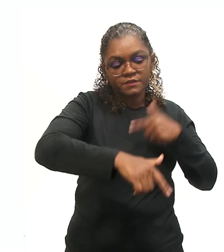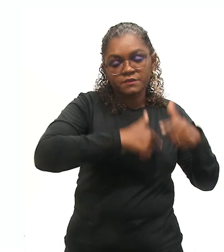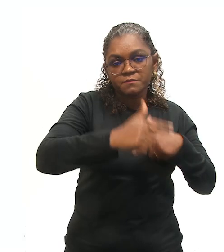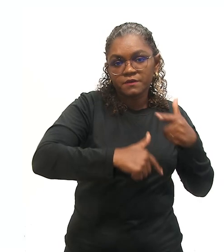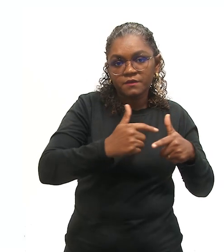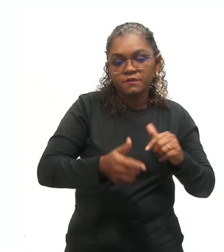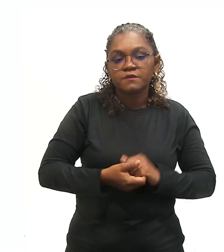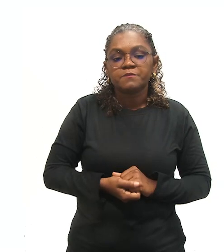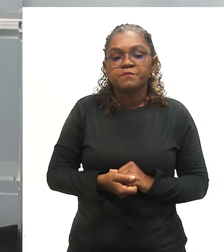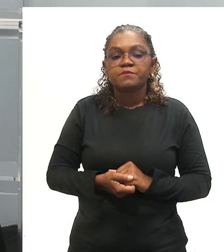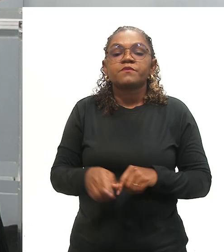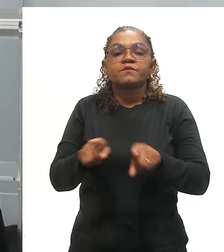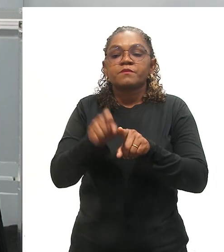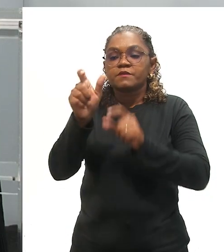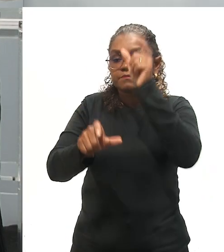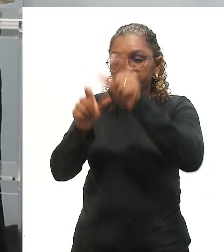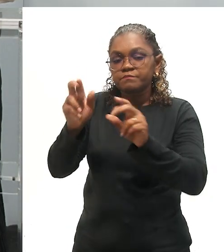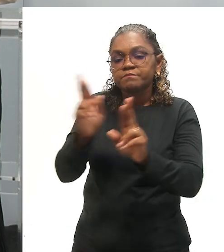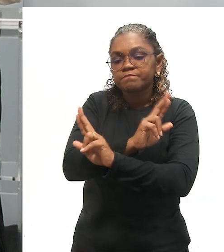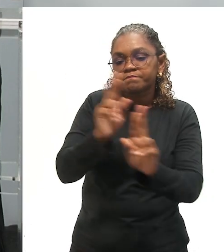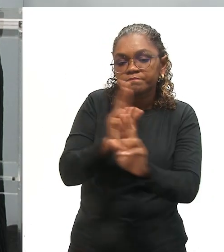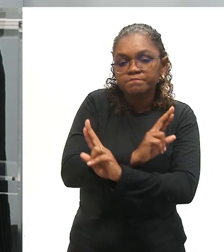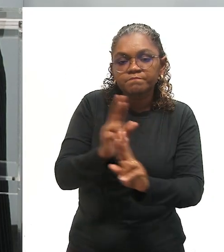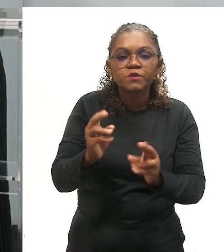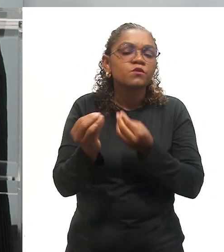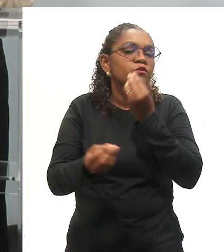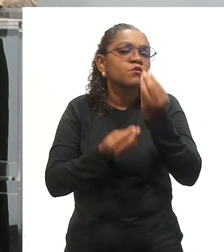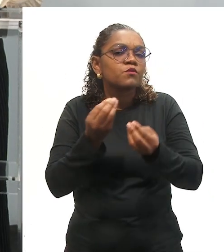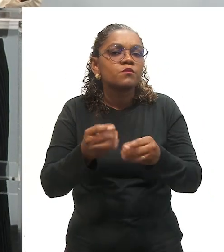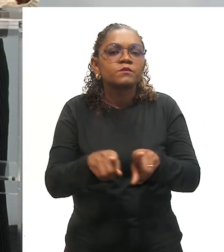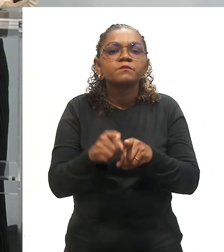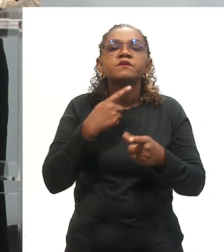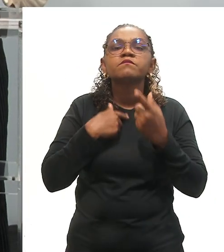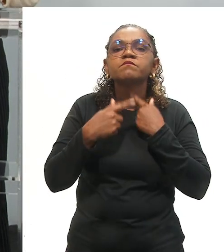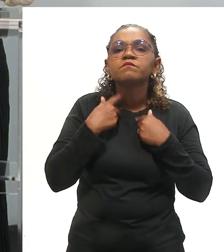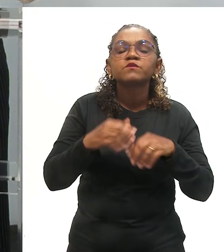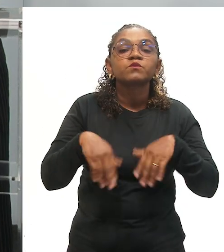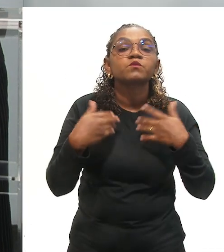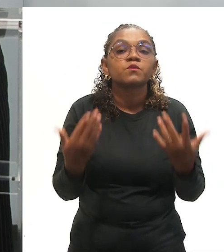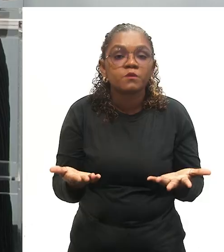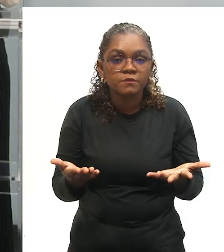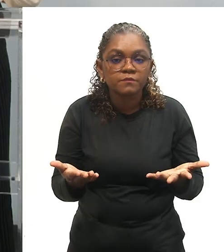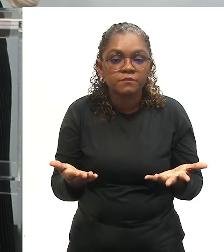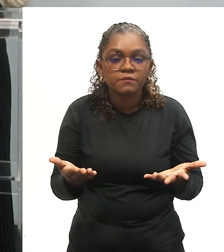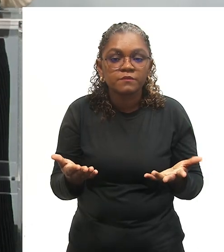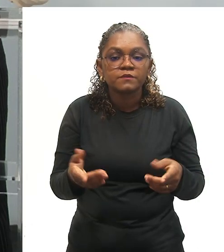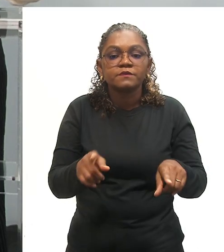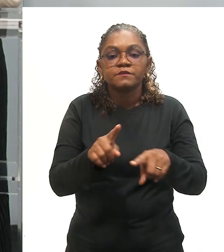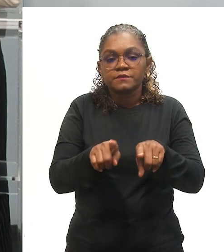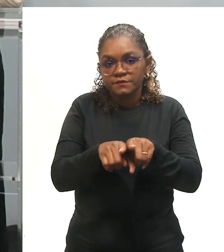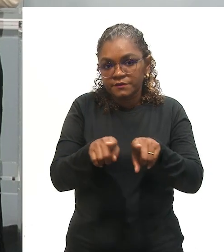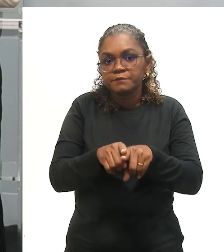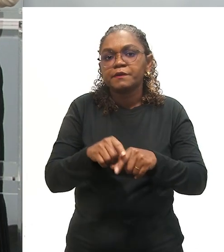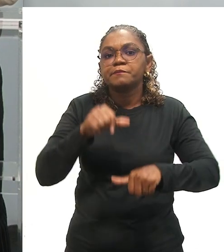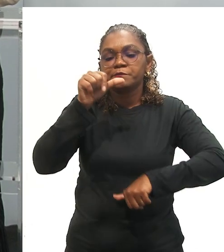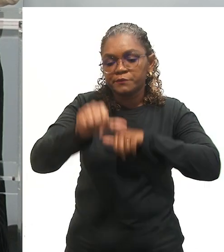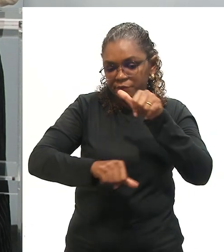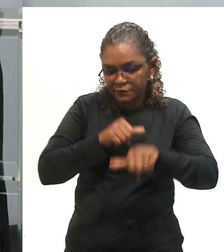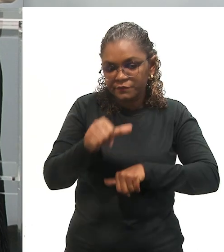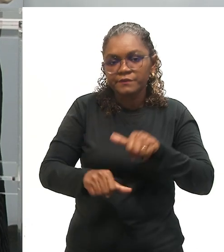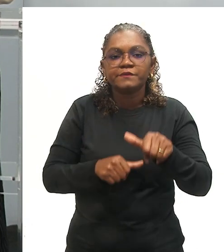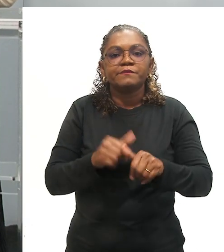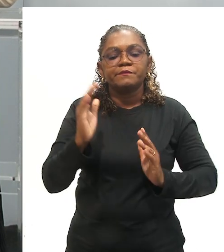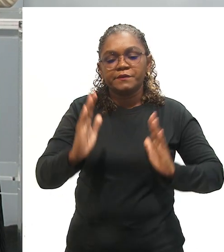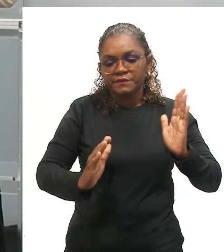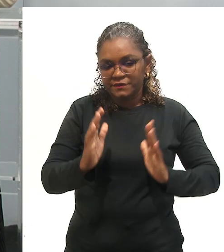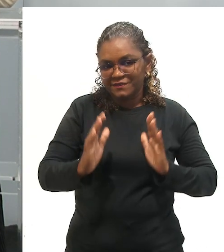se relacionam, como que elas compõem esse mercado, o que elas desejam consumir, como isso é mutável ao longo do tempo, como já foi